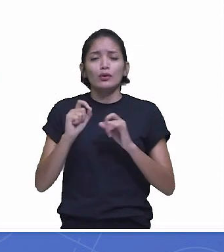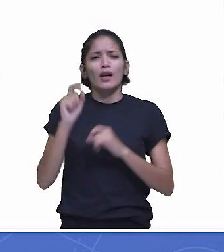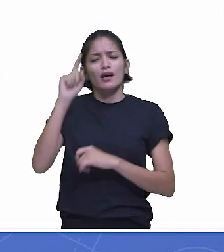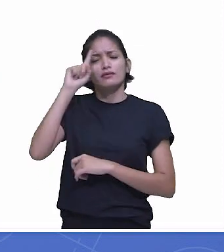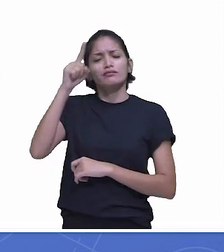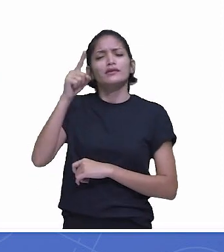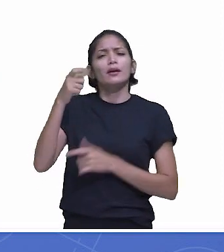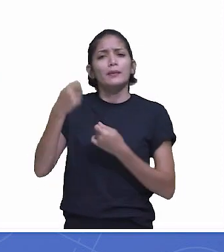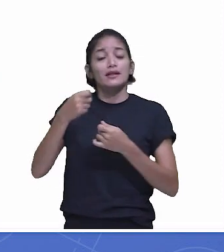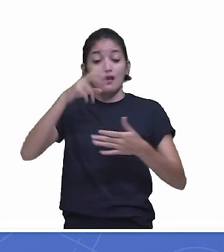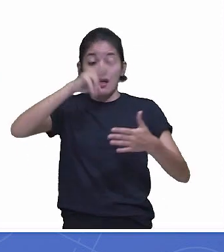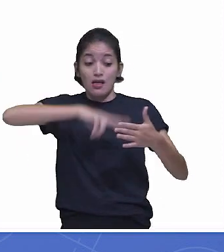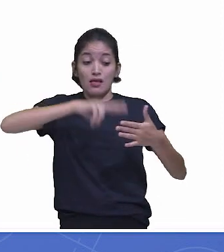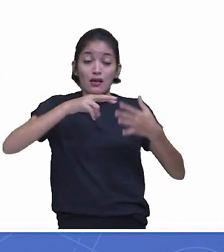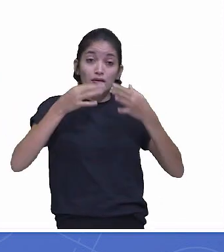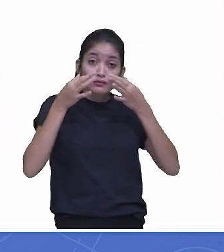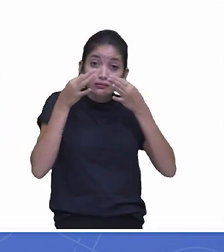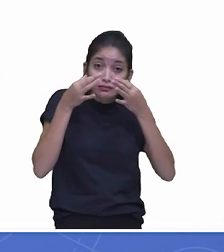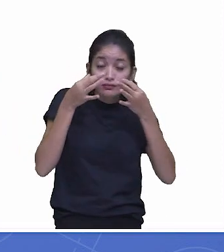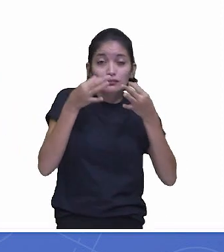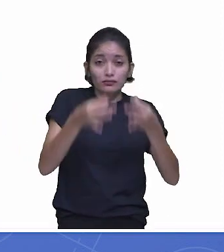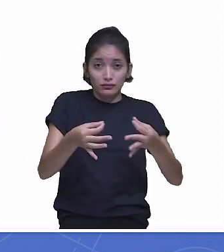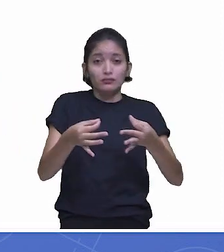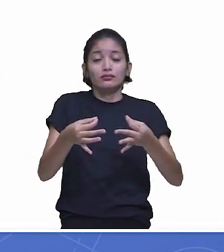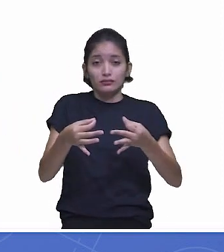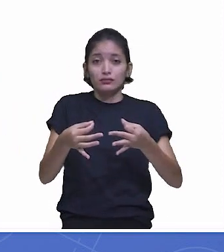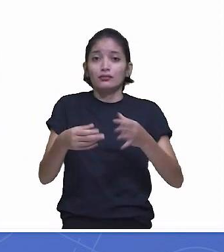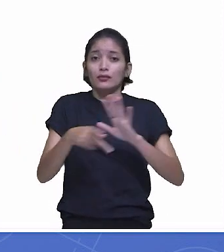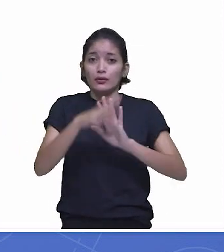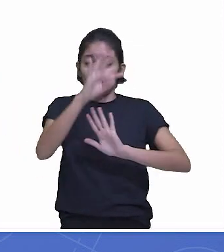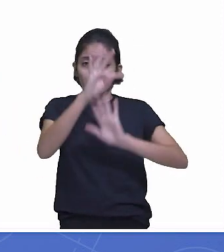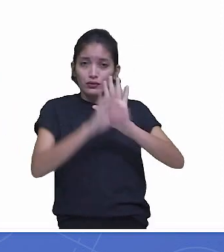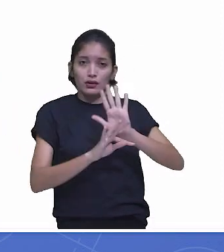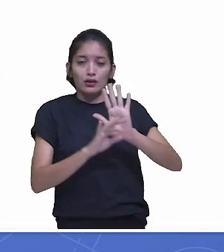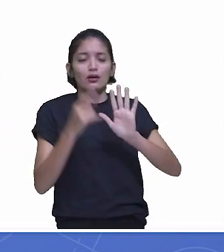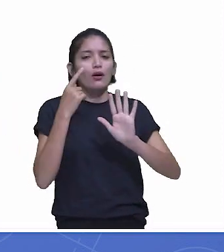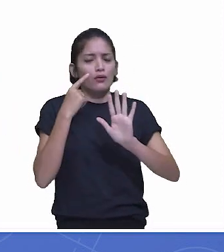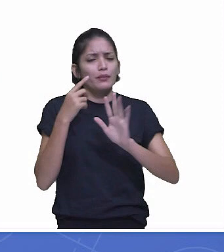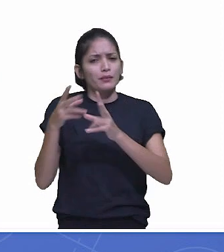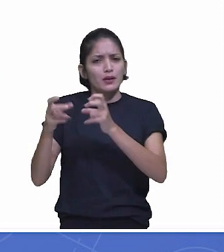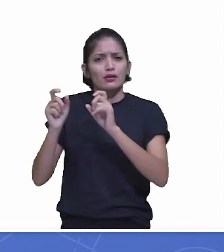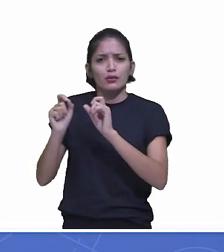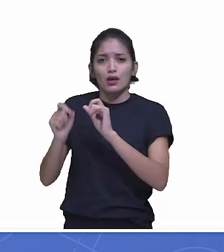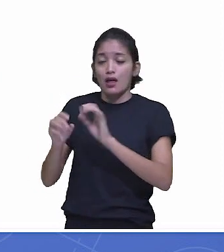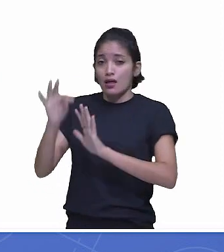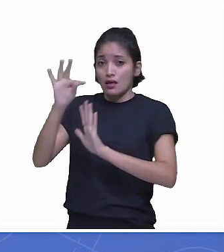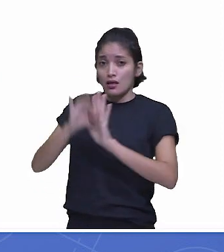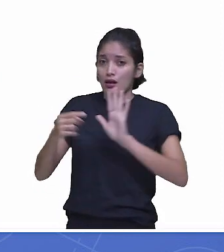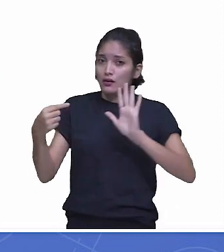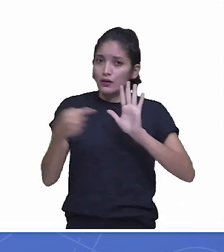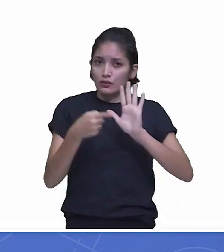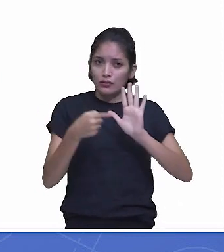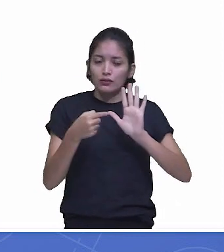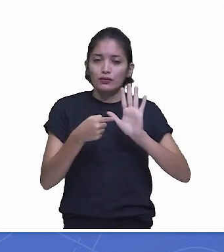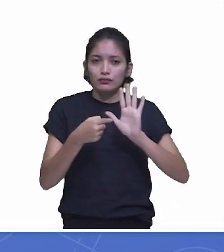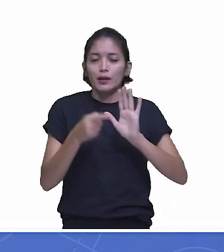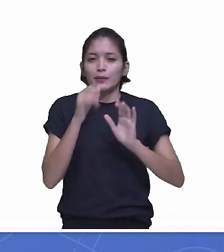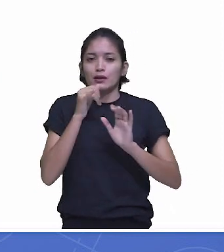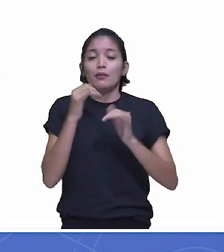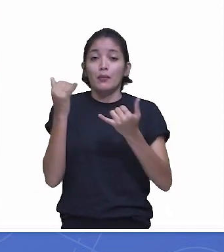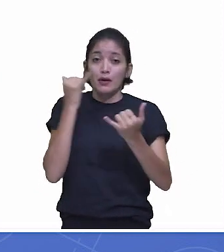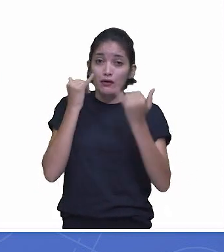quando a gente tem essa ideia, você tem que ler com bastante atenção ao texto. Então, observe que o nosso